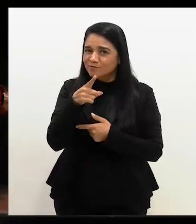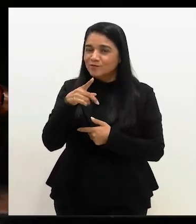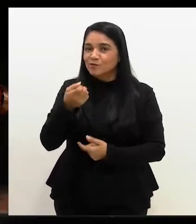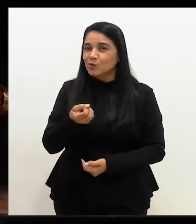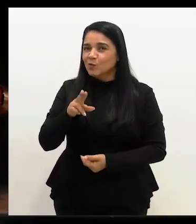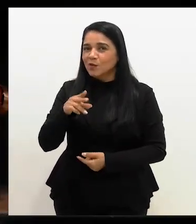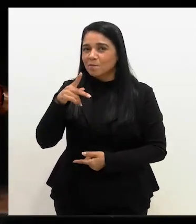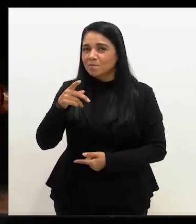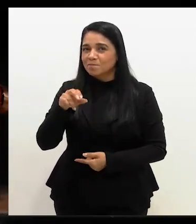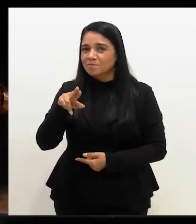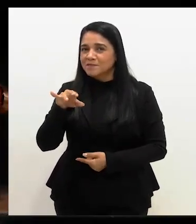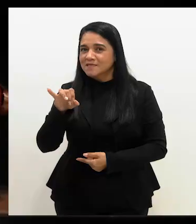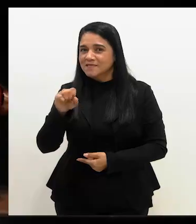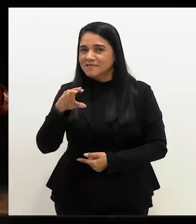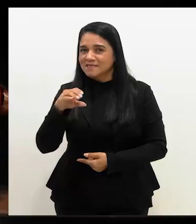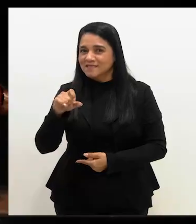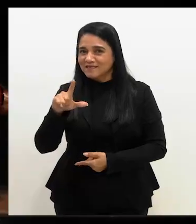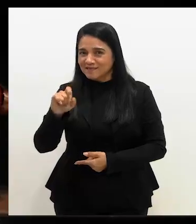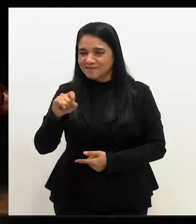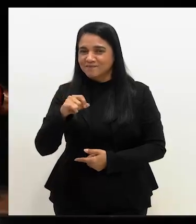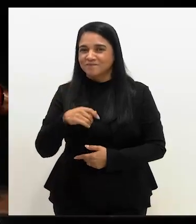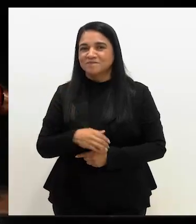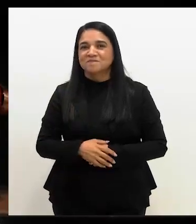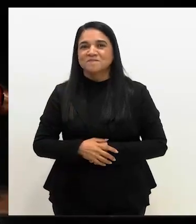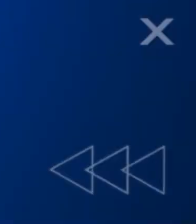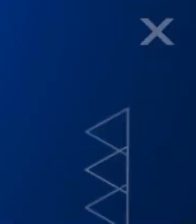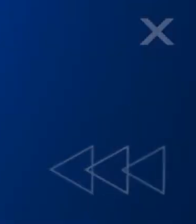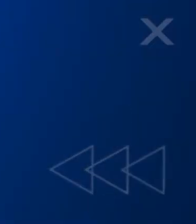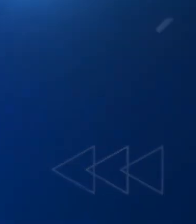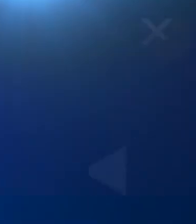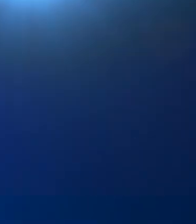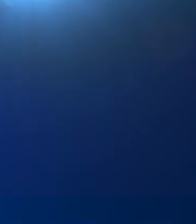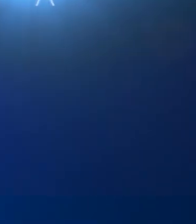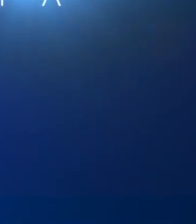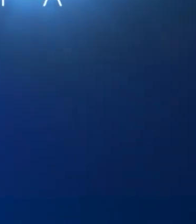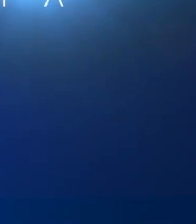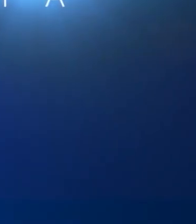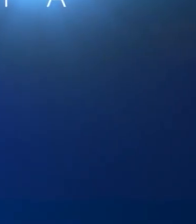conosco, que nós voltamos já já com a doutora Priscila. Até logo.